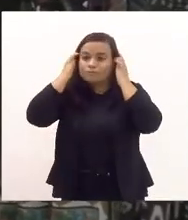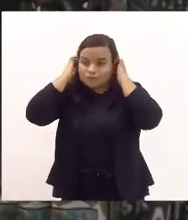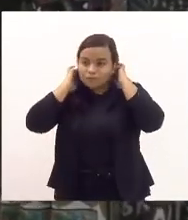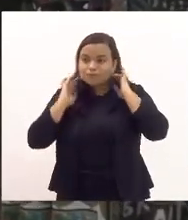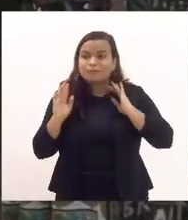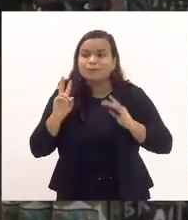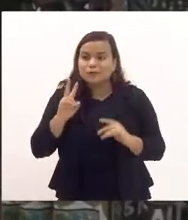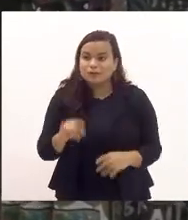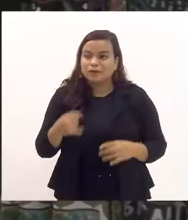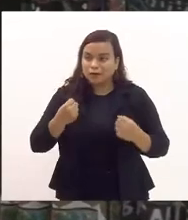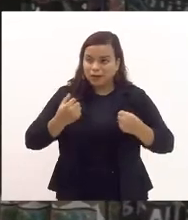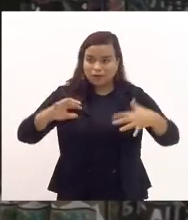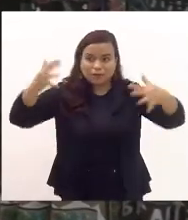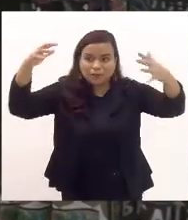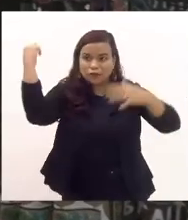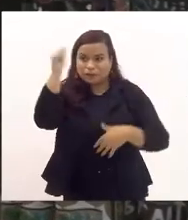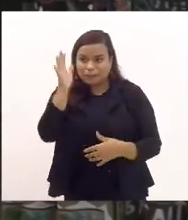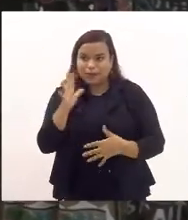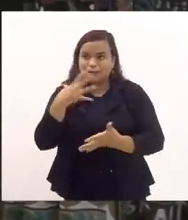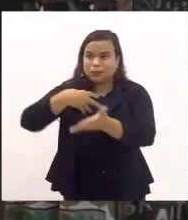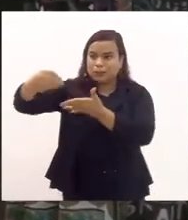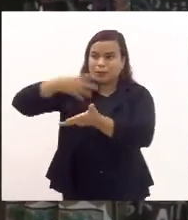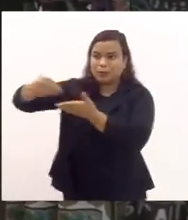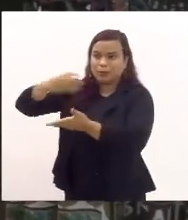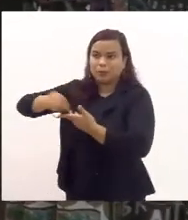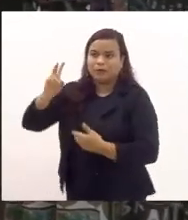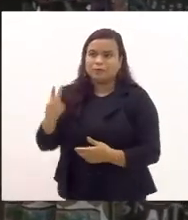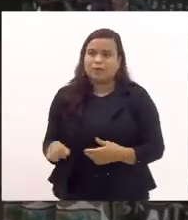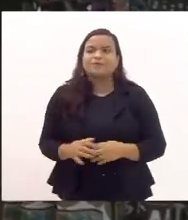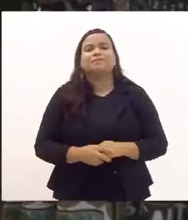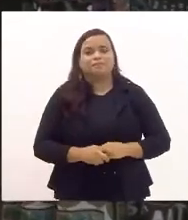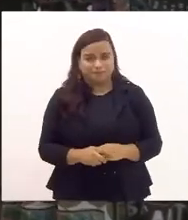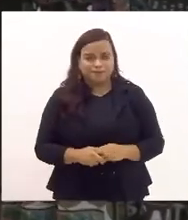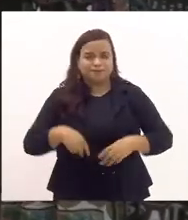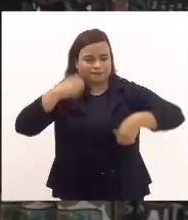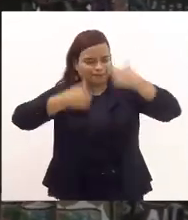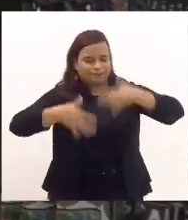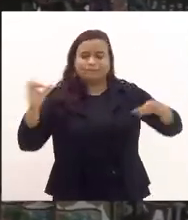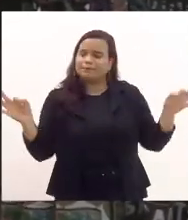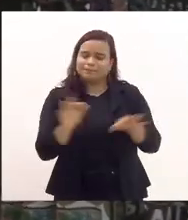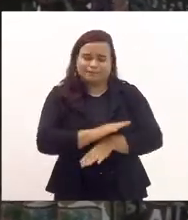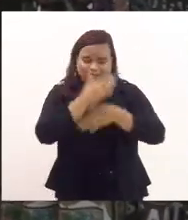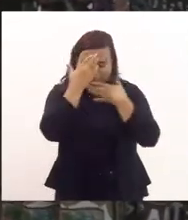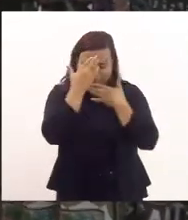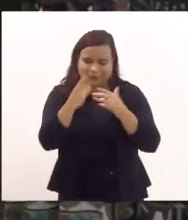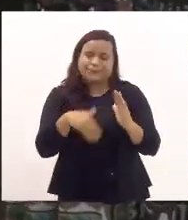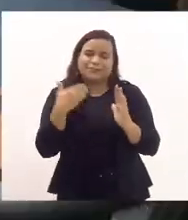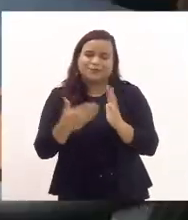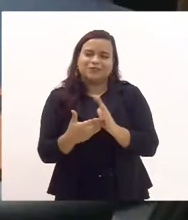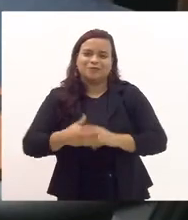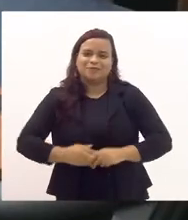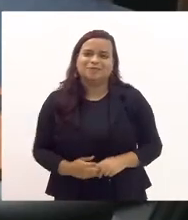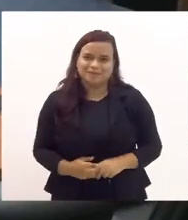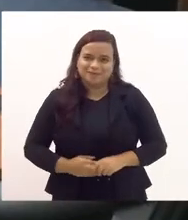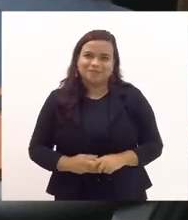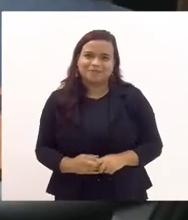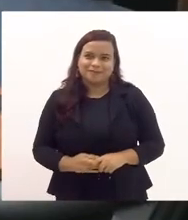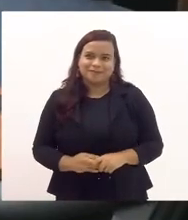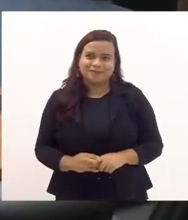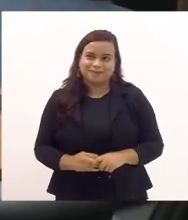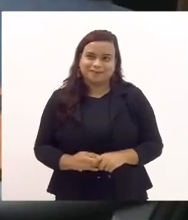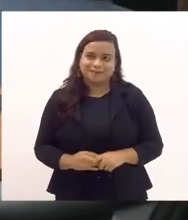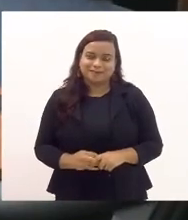ser refletida em todo o Brasil eram essas as minhas palavras muito obrigado a todos e a todos